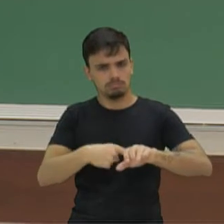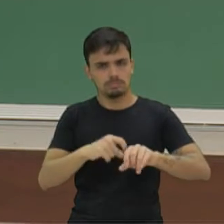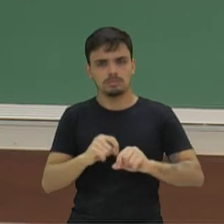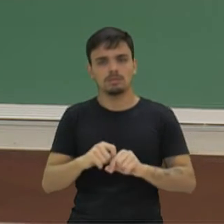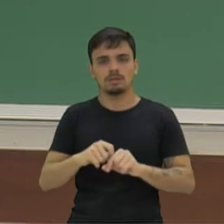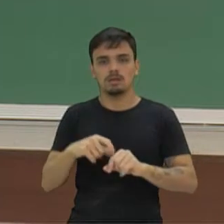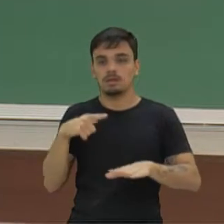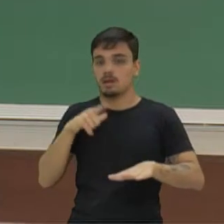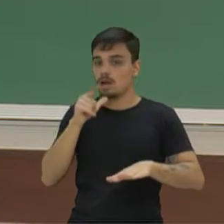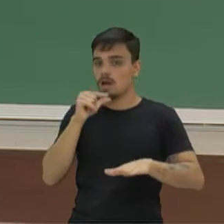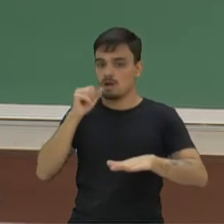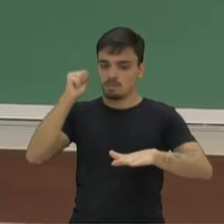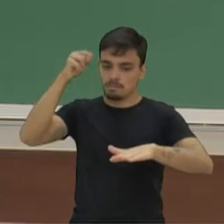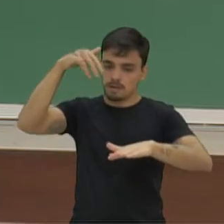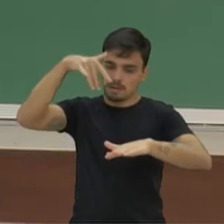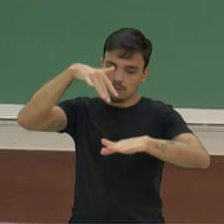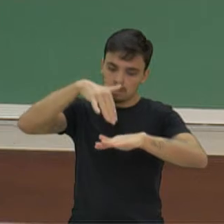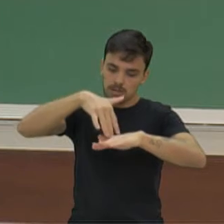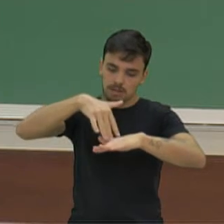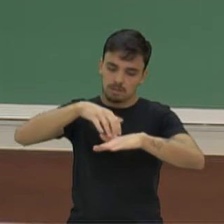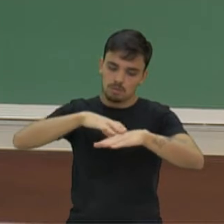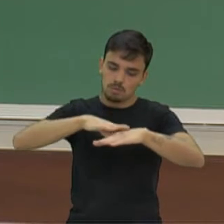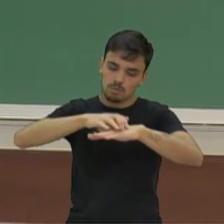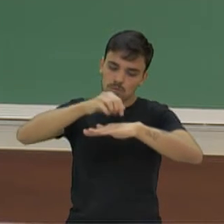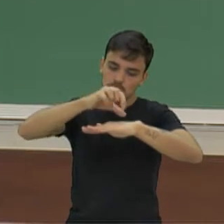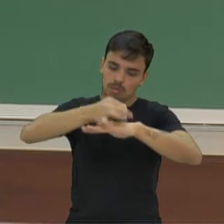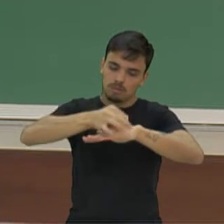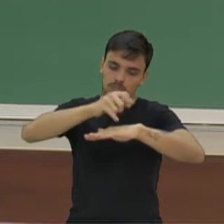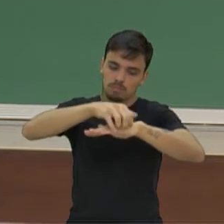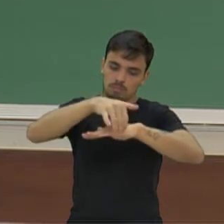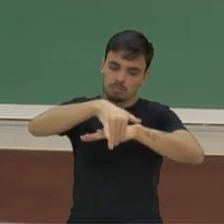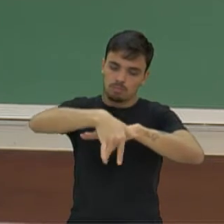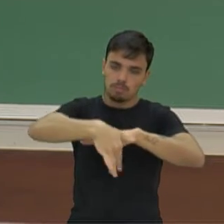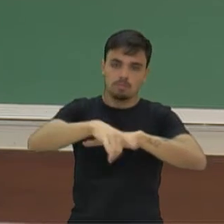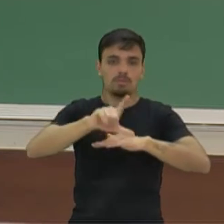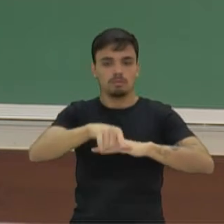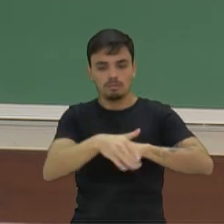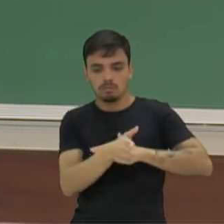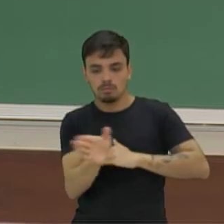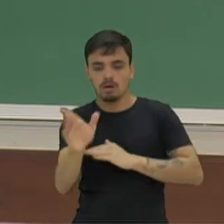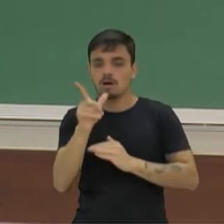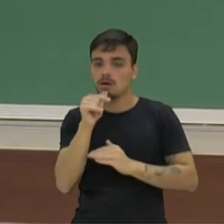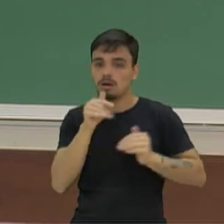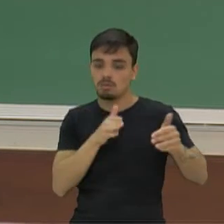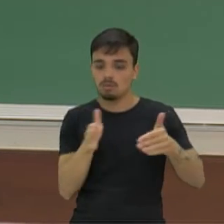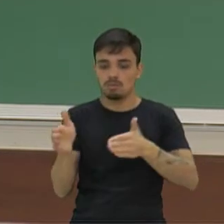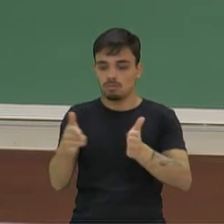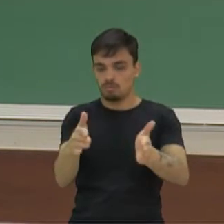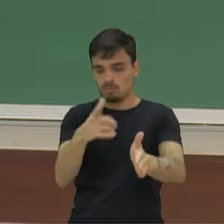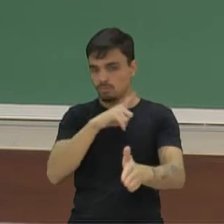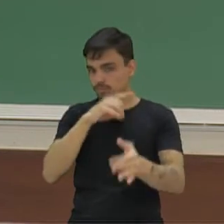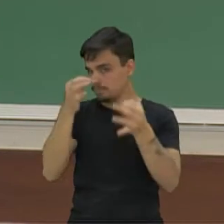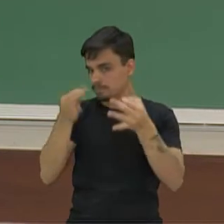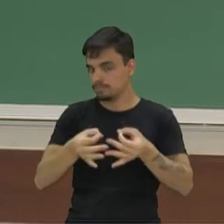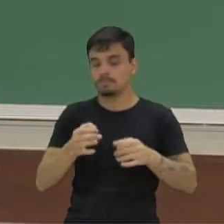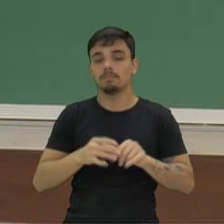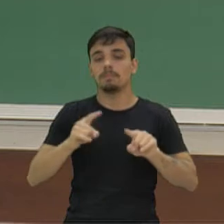eu jogo a água aqui, a água escorre e vai para o ralo, do ralo vai para o rio. Em poucos minutos ela estará num rio. Mas se